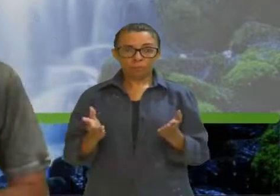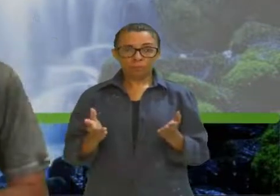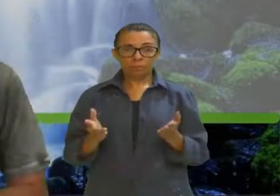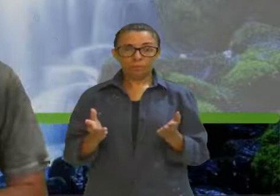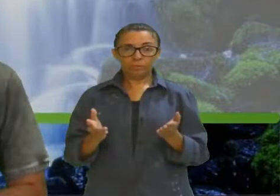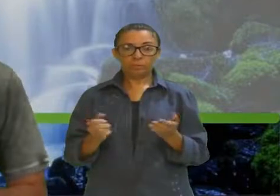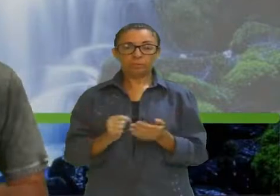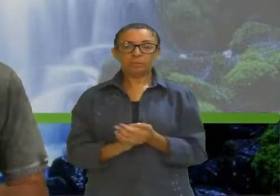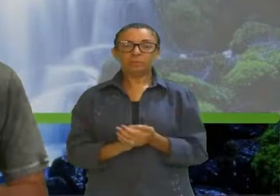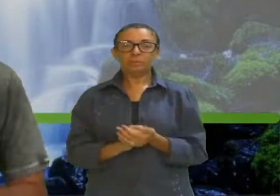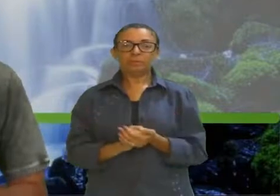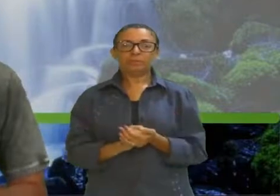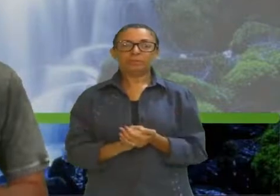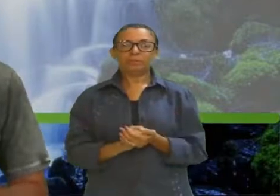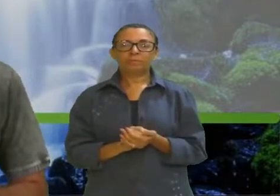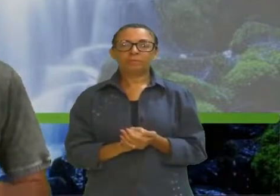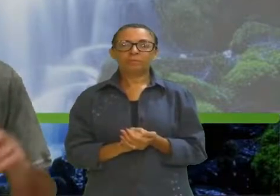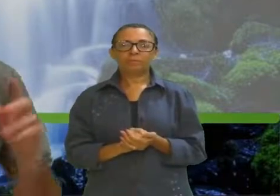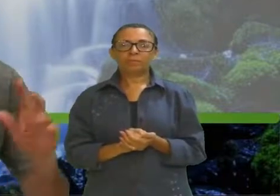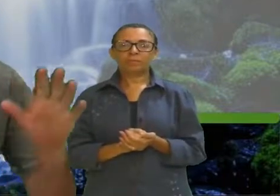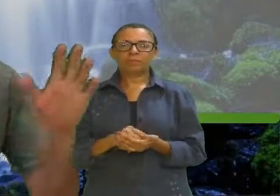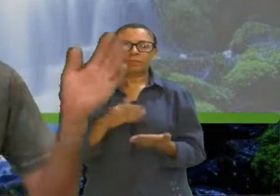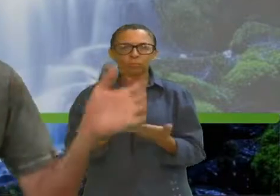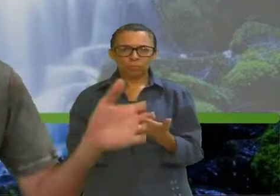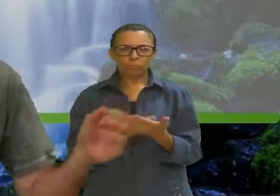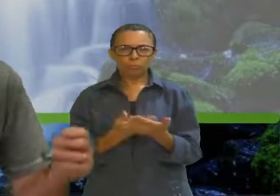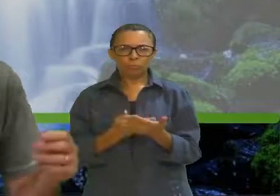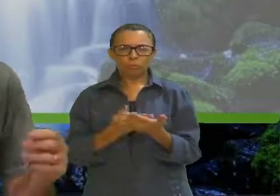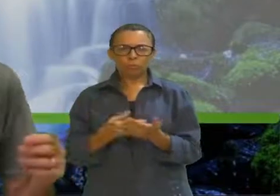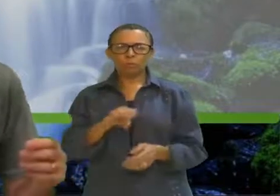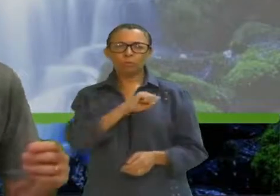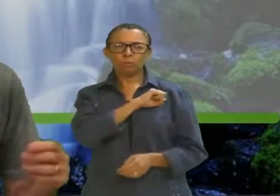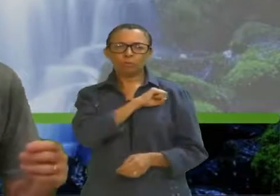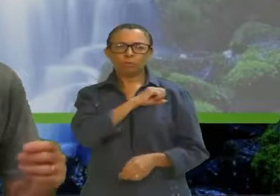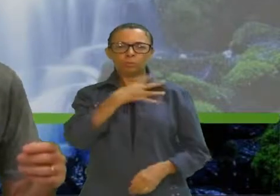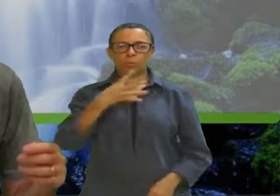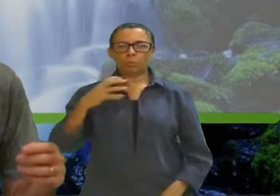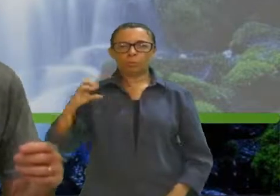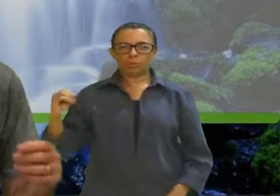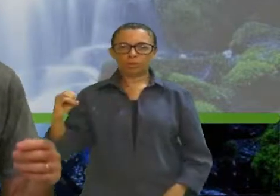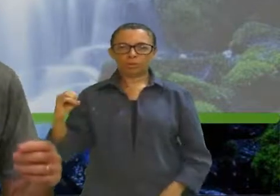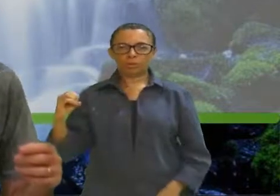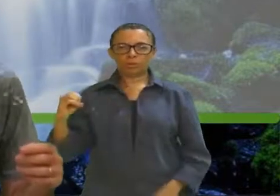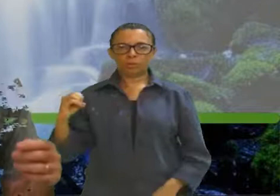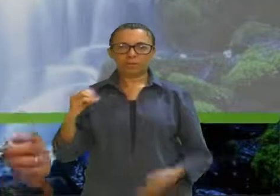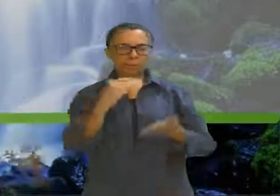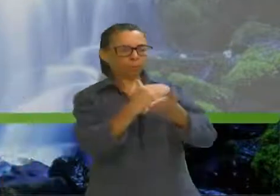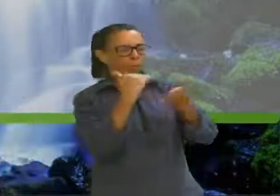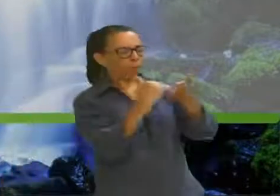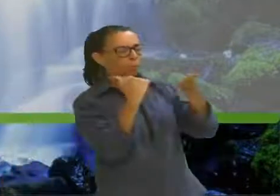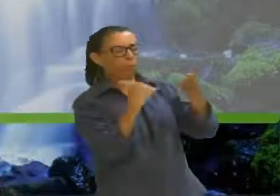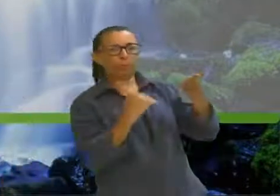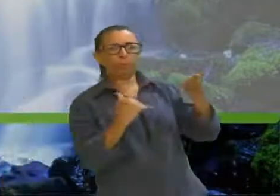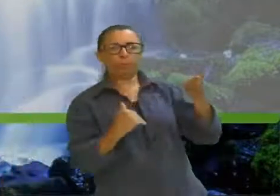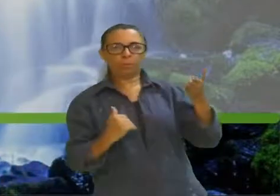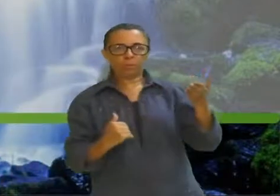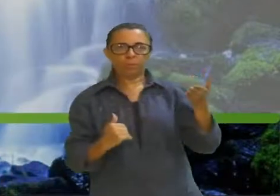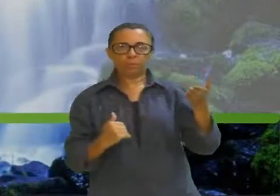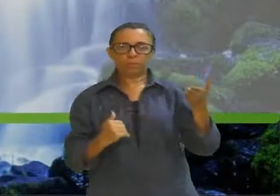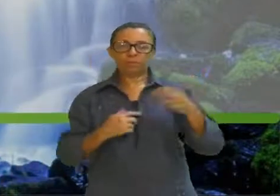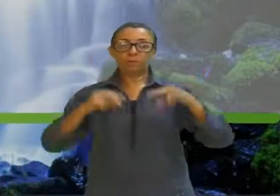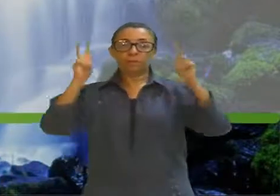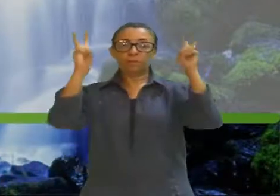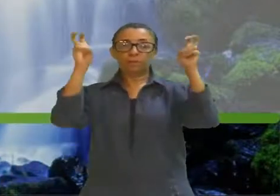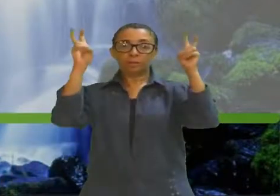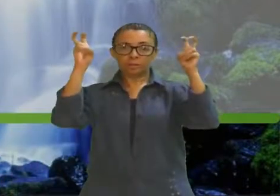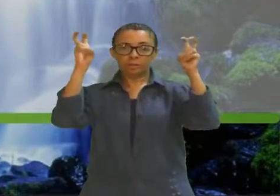né? Ela é intitulada A Obediência. Nós vamos falar nesta aula e na aula que vem